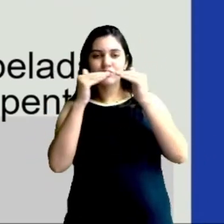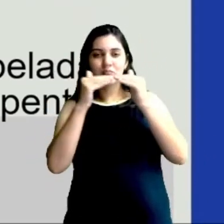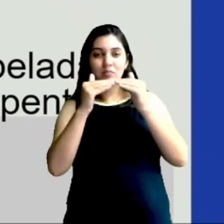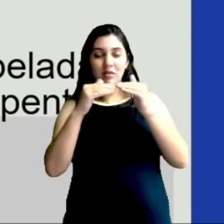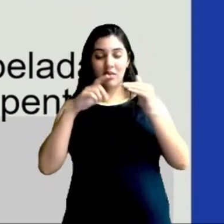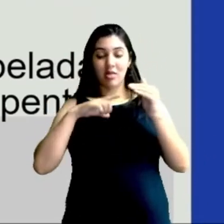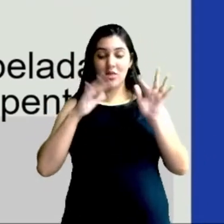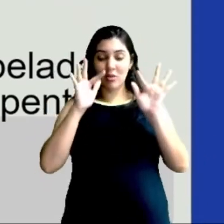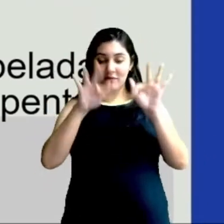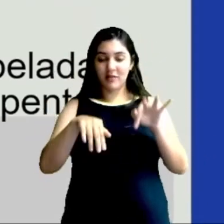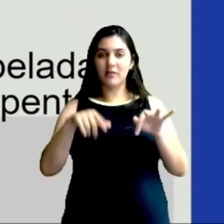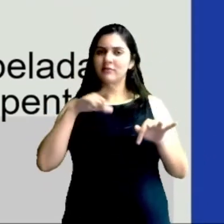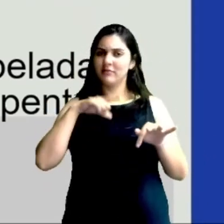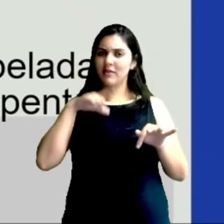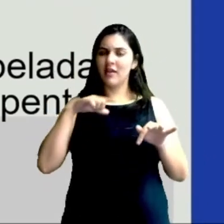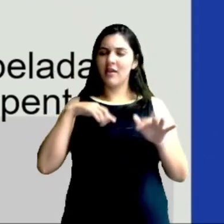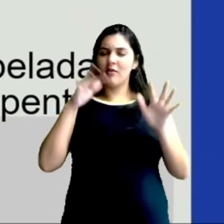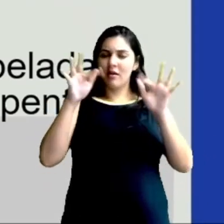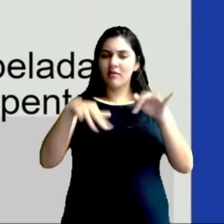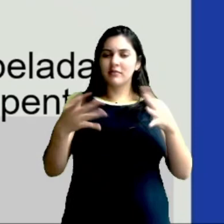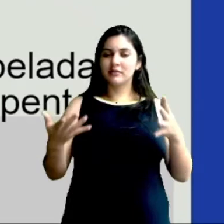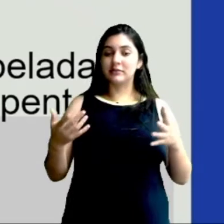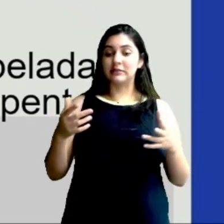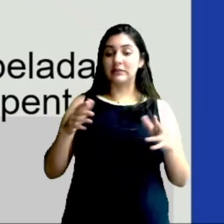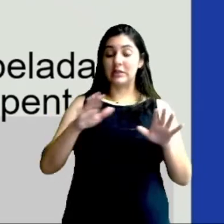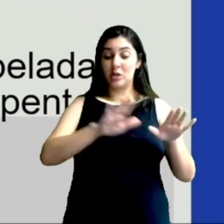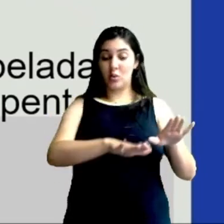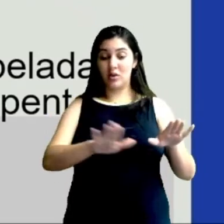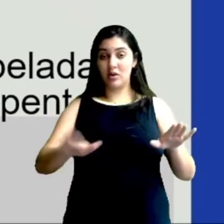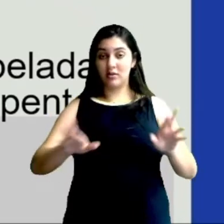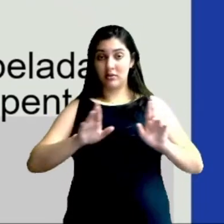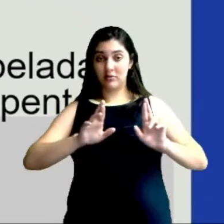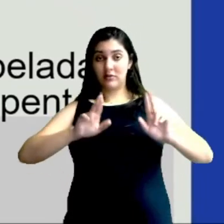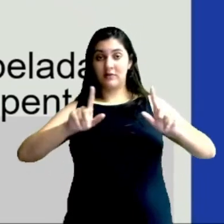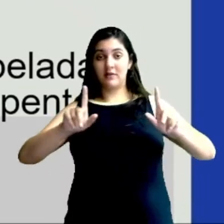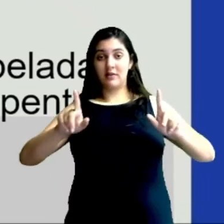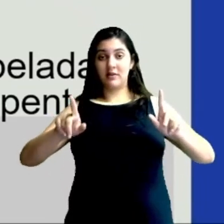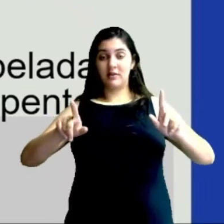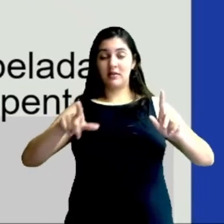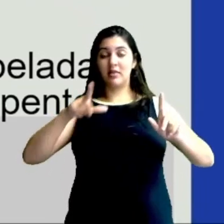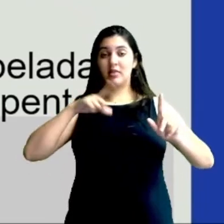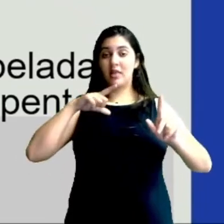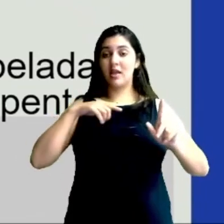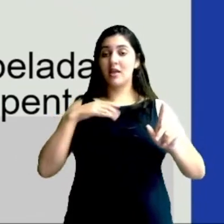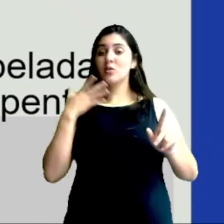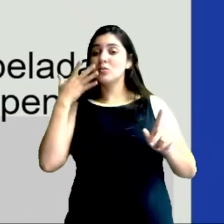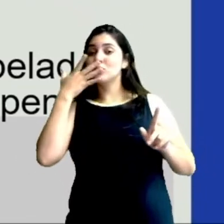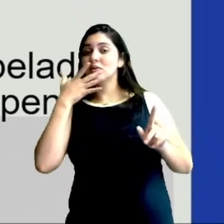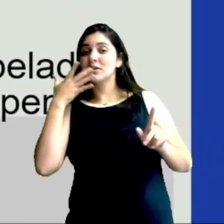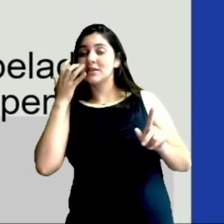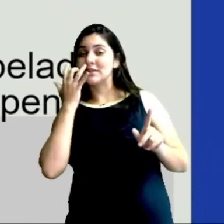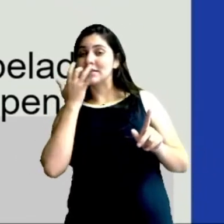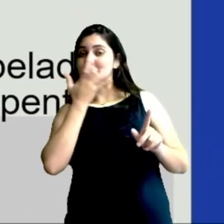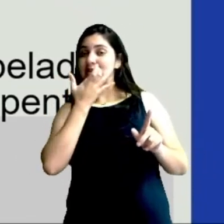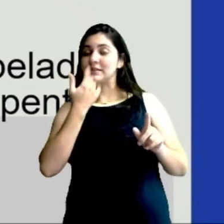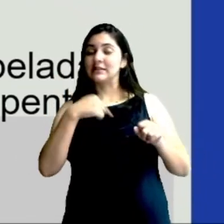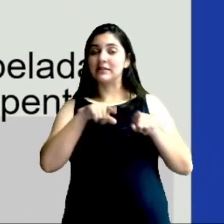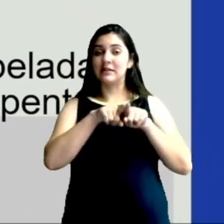existe uma rima né então são crianças diferentes a questão do dentes